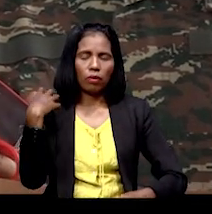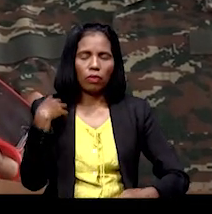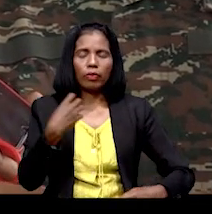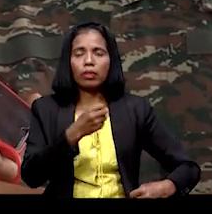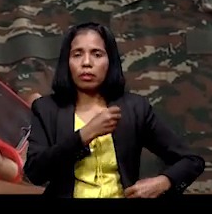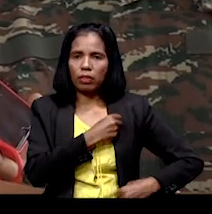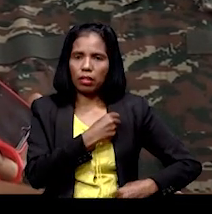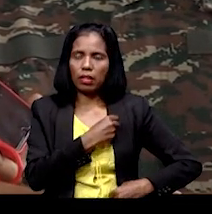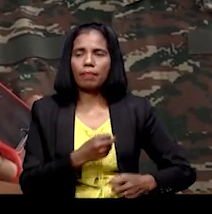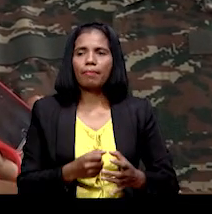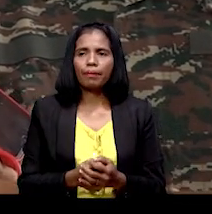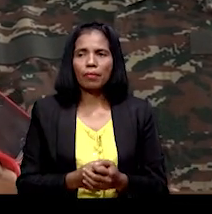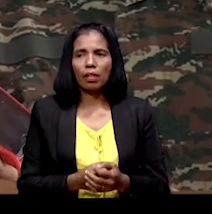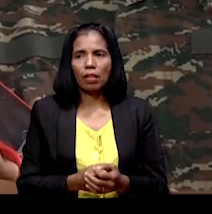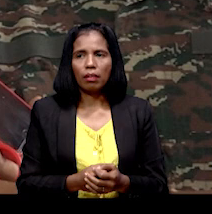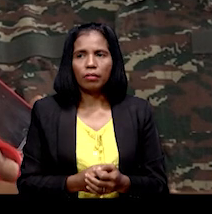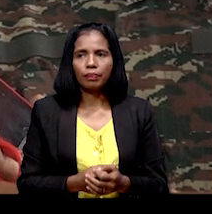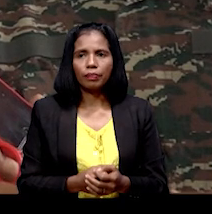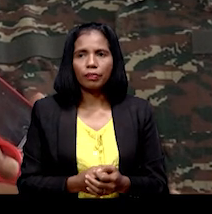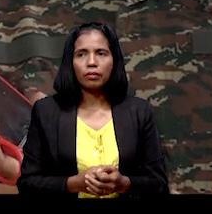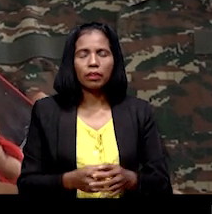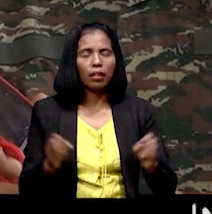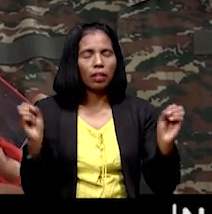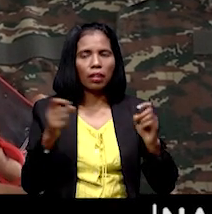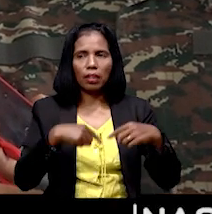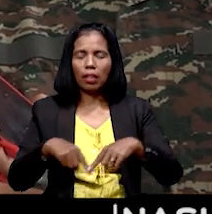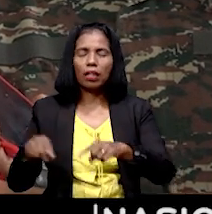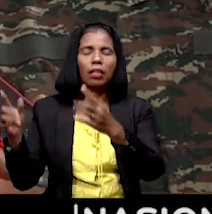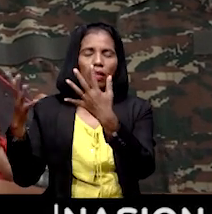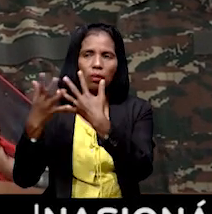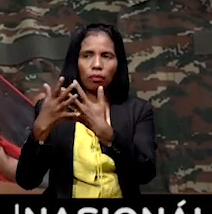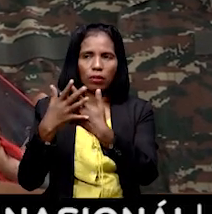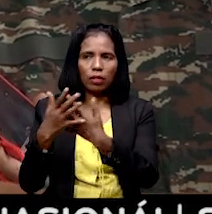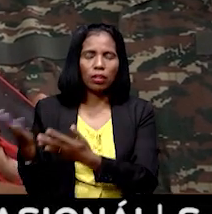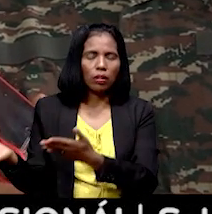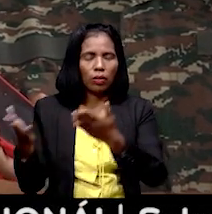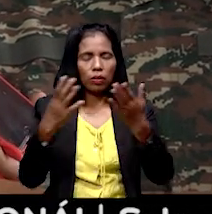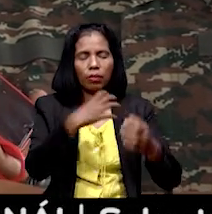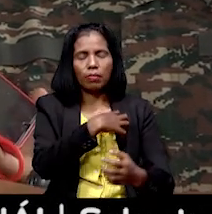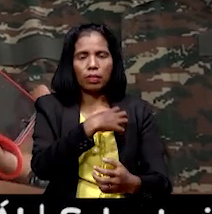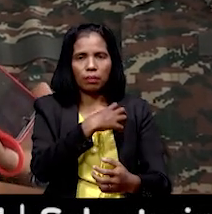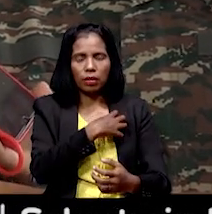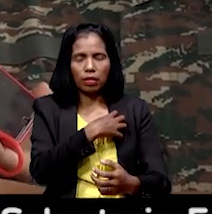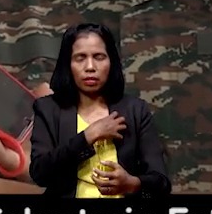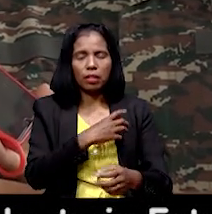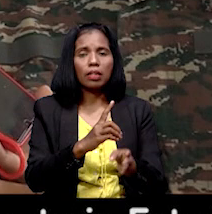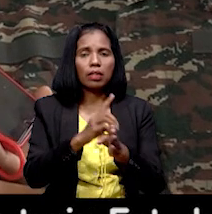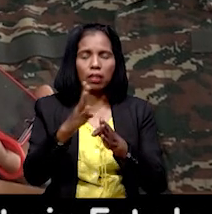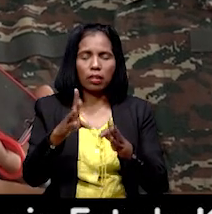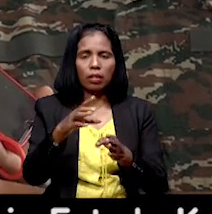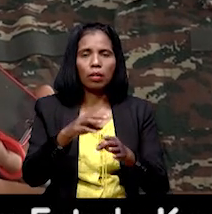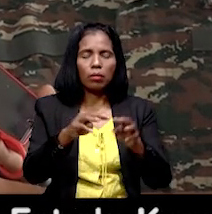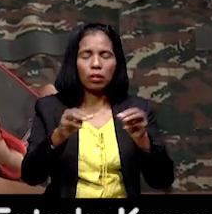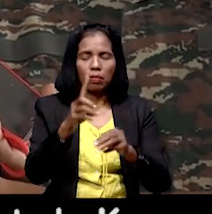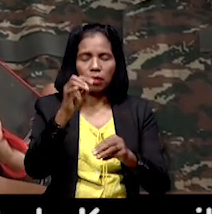tamba propos lá ia sela então entrega titi pela ia quartel comando distrito de polícia dele depois da